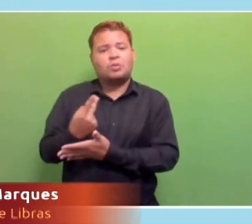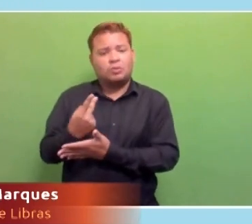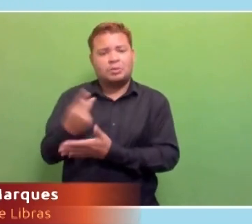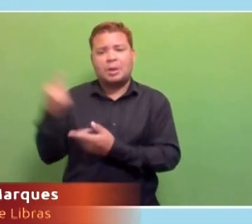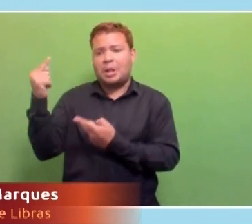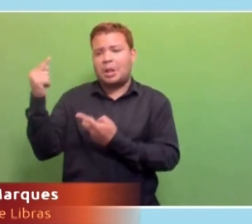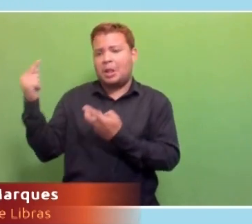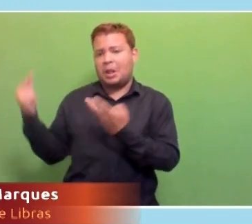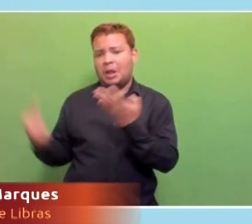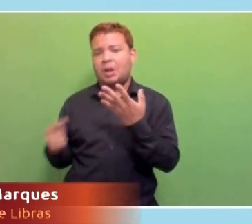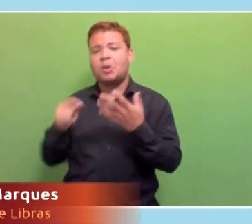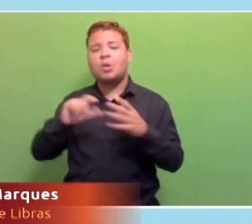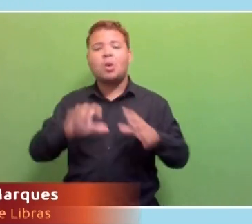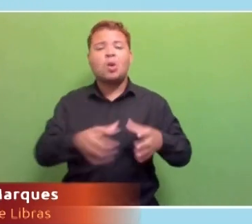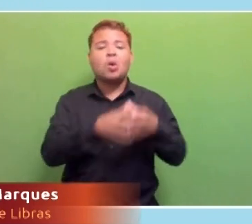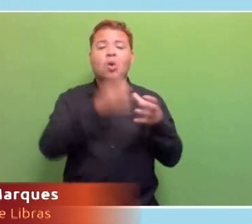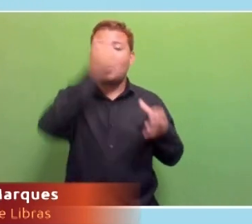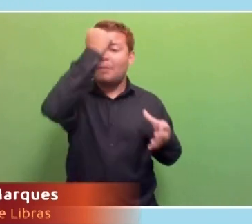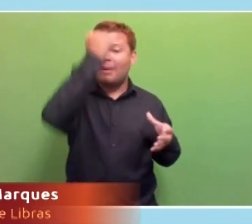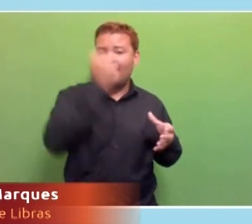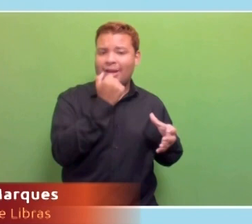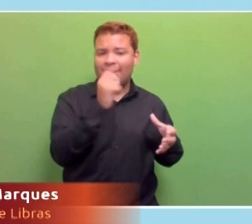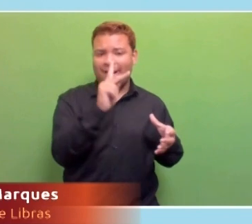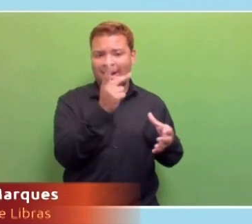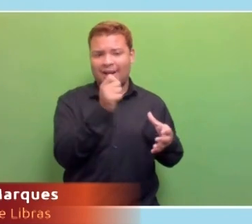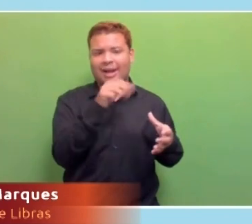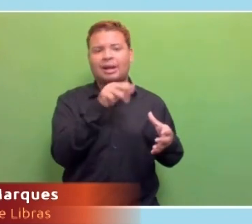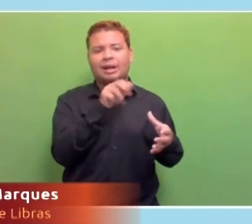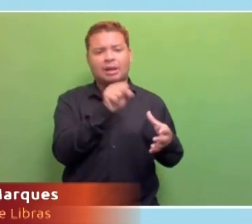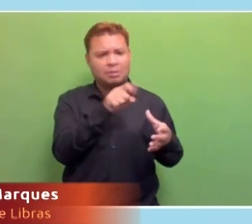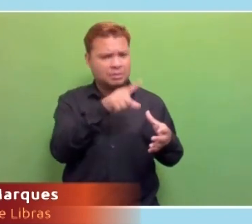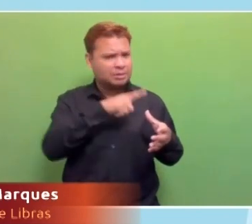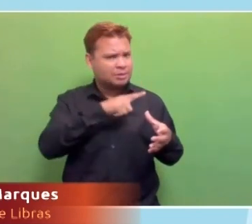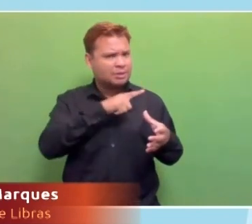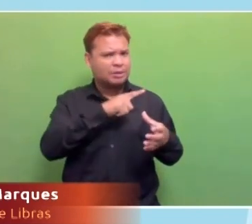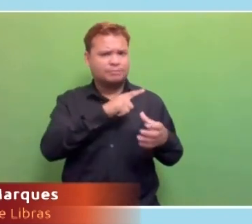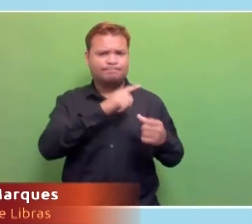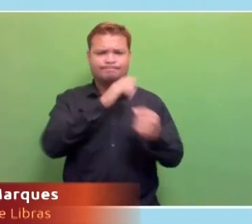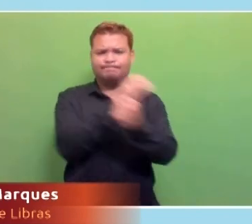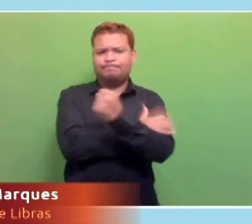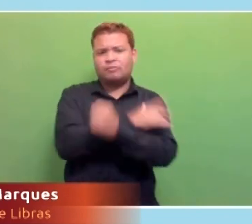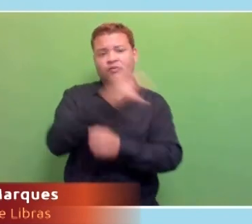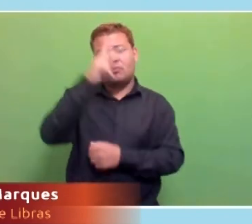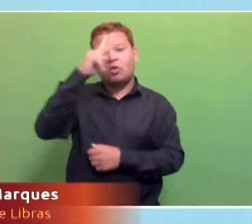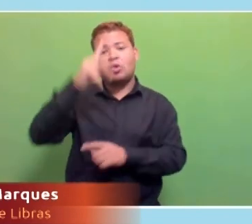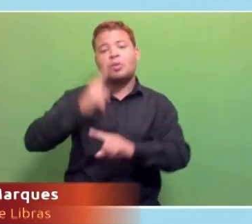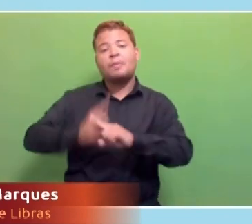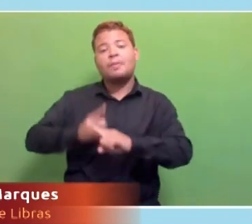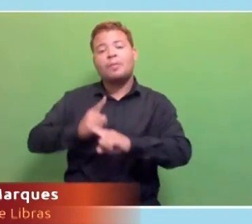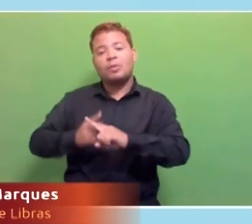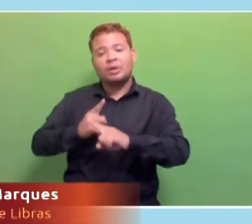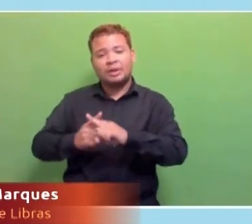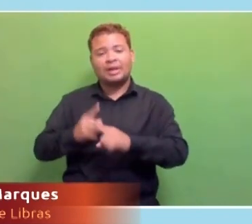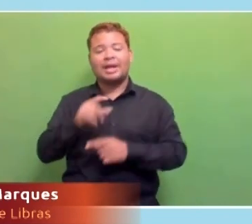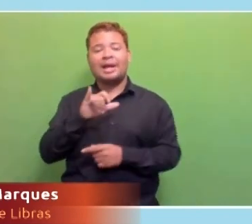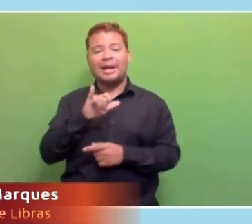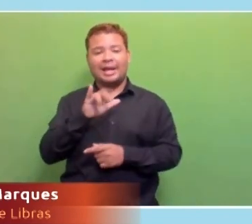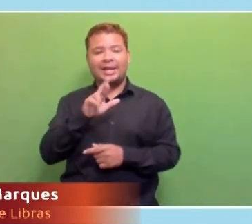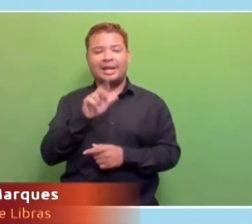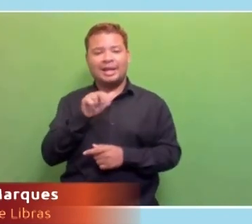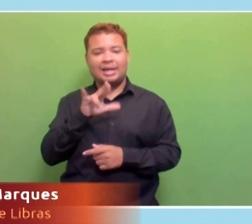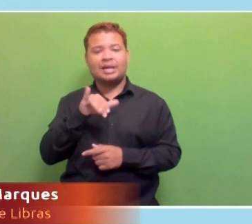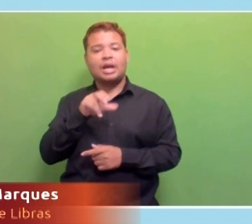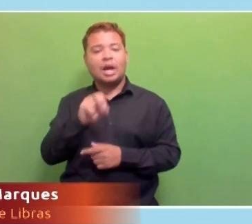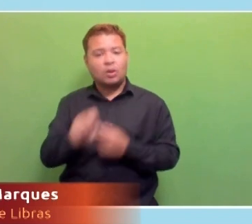o Hamas vem se fortalecendo cada vez mais, muito por conta do apoio iraniano, mas, de outro lado, há